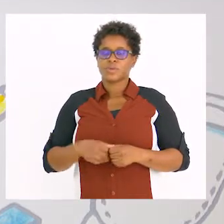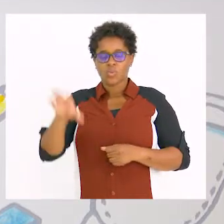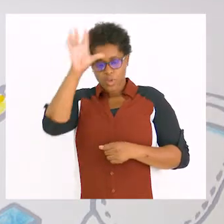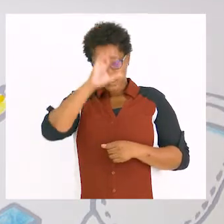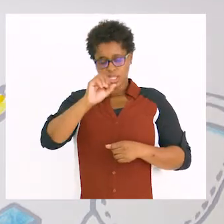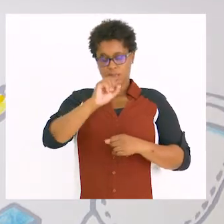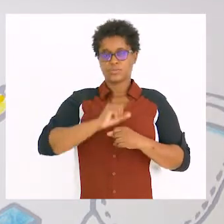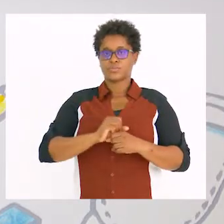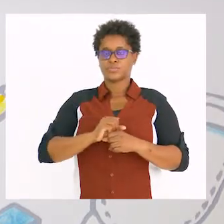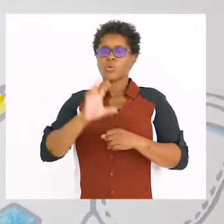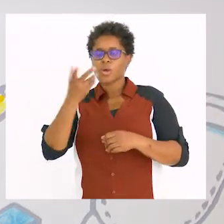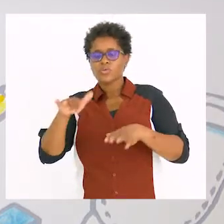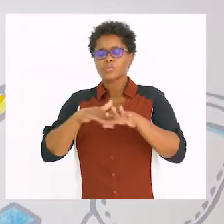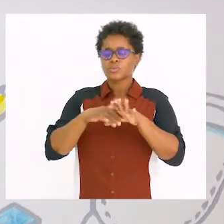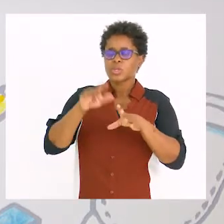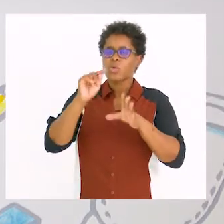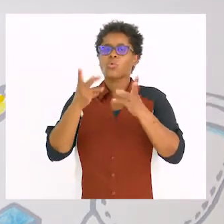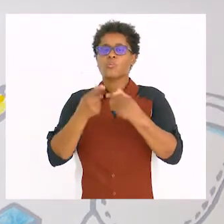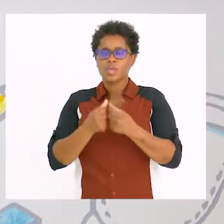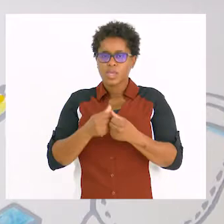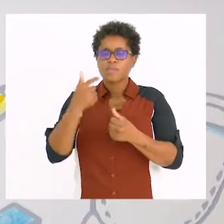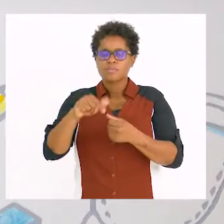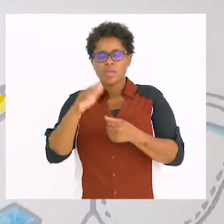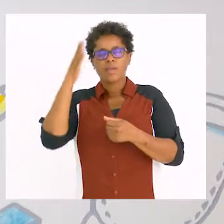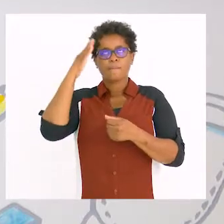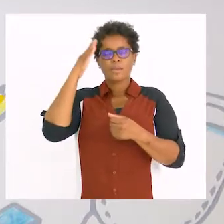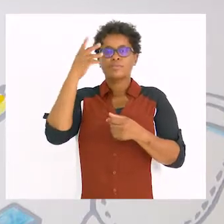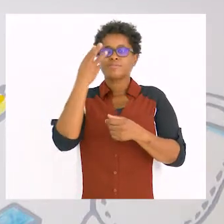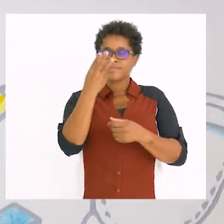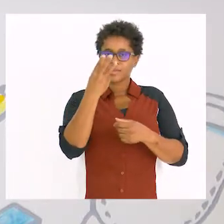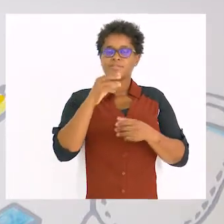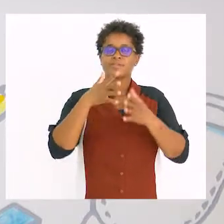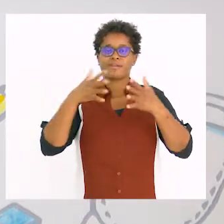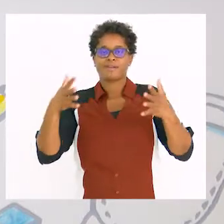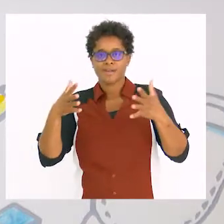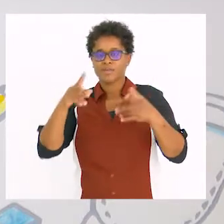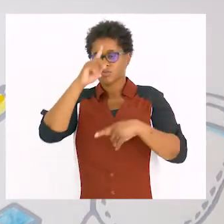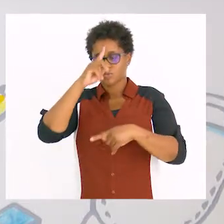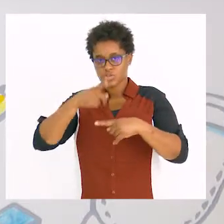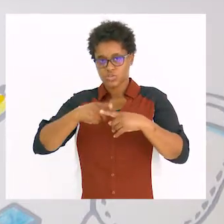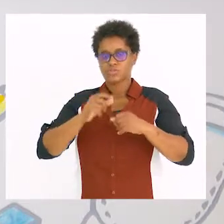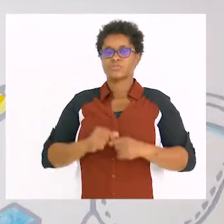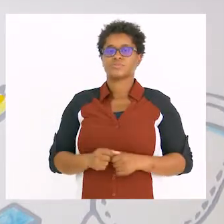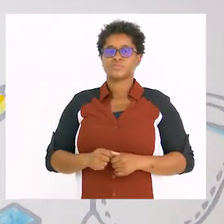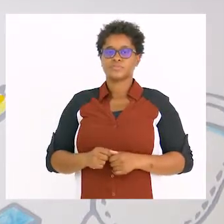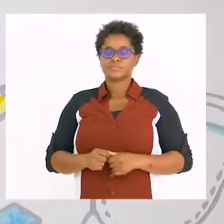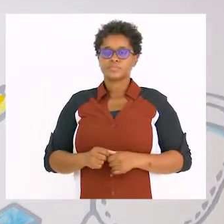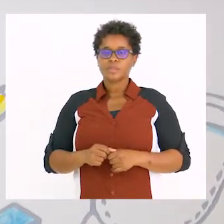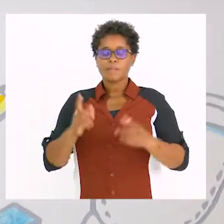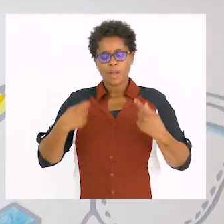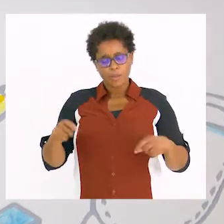O Estado, ao intervir na economia, tem em mente três grandes objetivos: